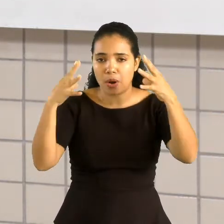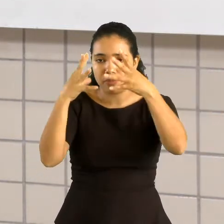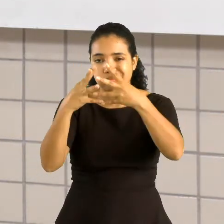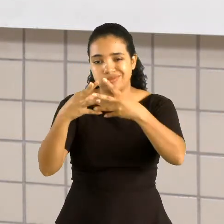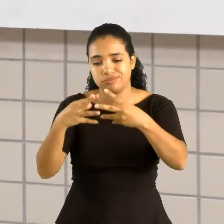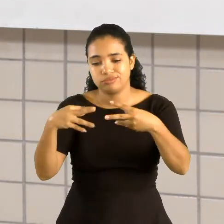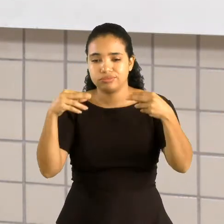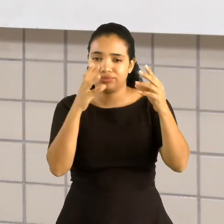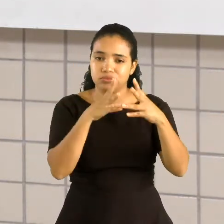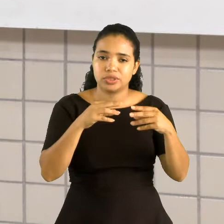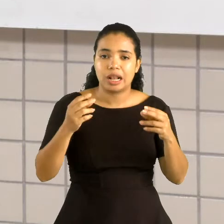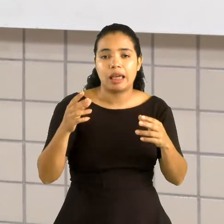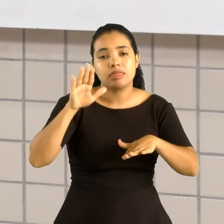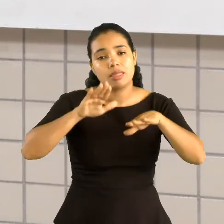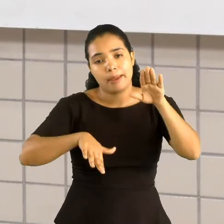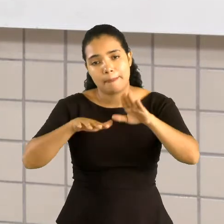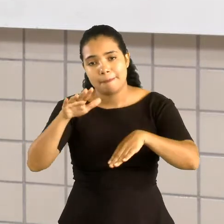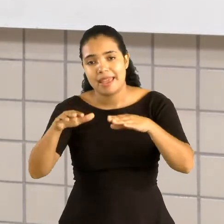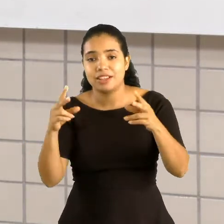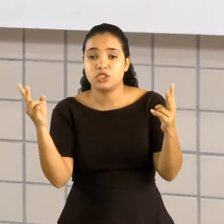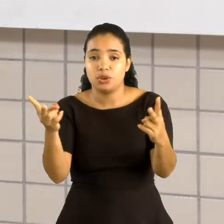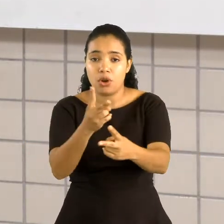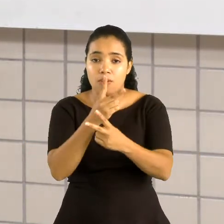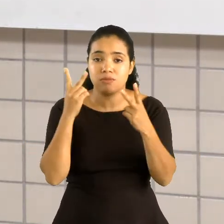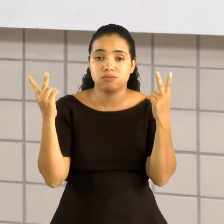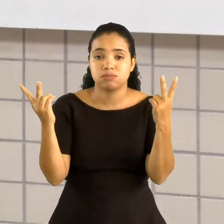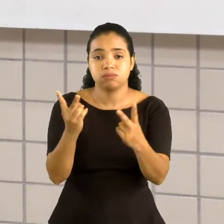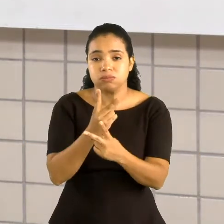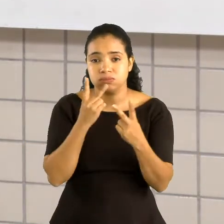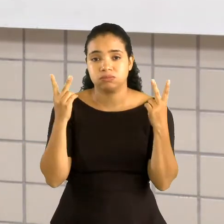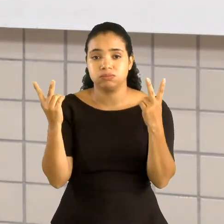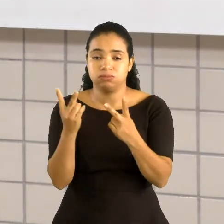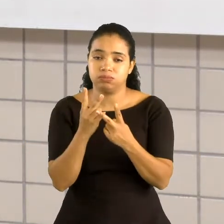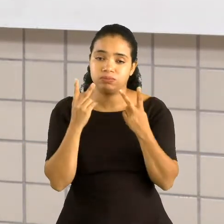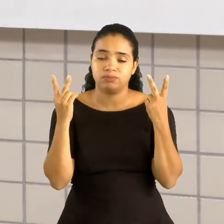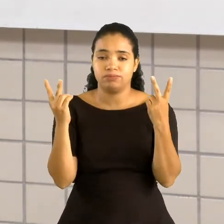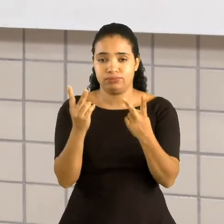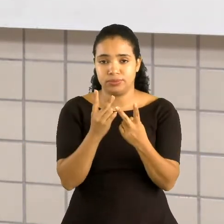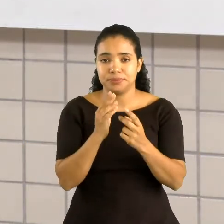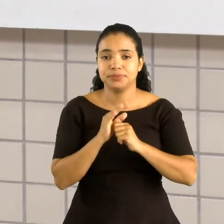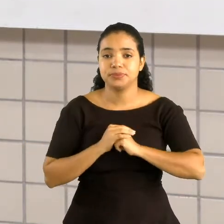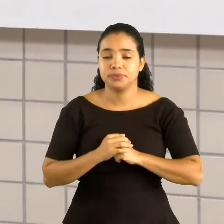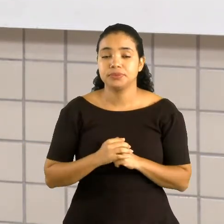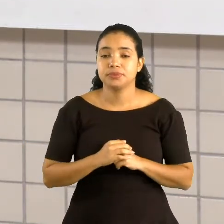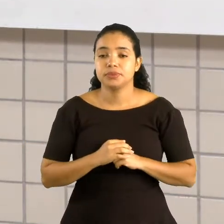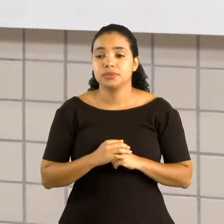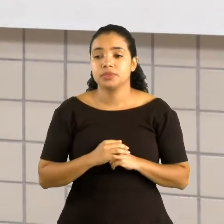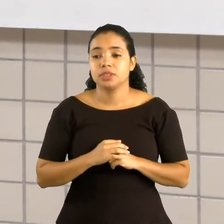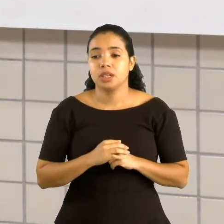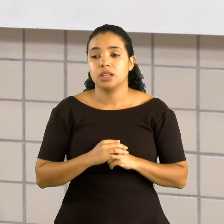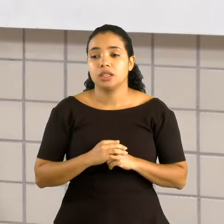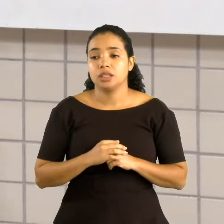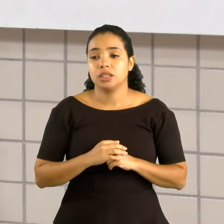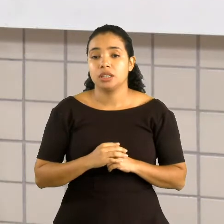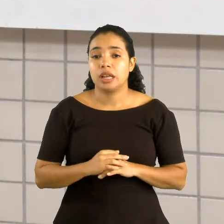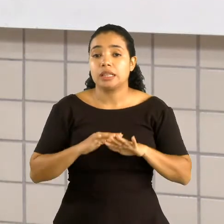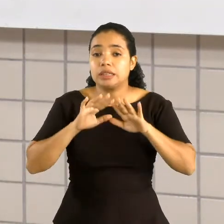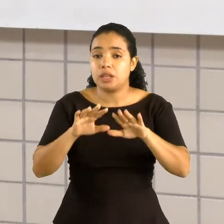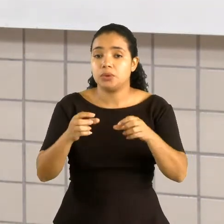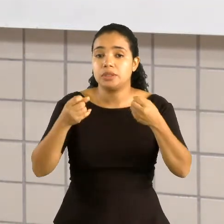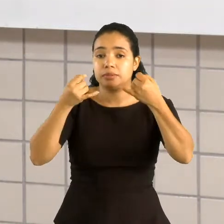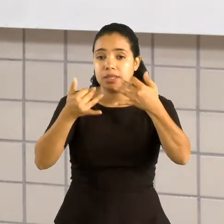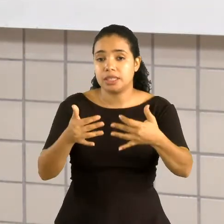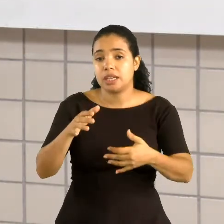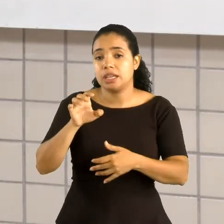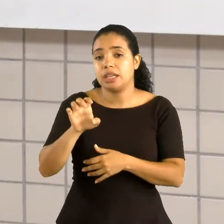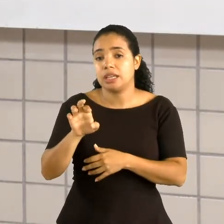conforme a quantidade de ventos e vai formando rochas diferenciadas também. Quando a gente fala da questão da erosão, a gente chega